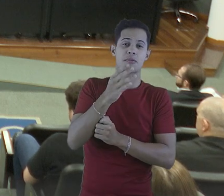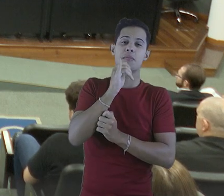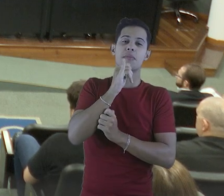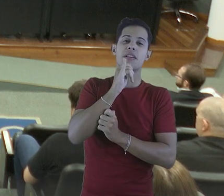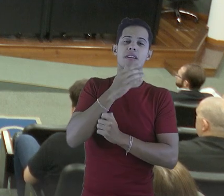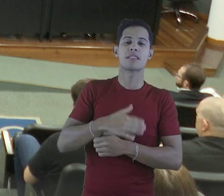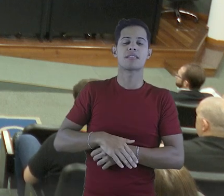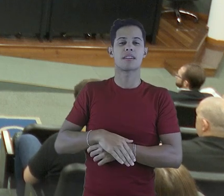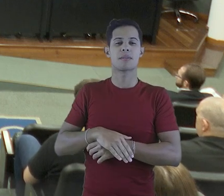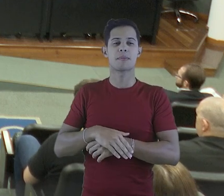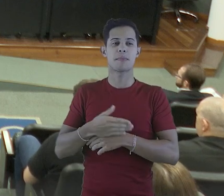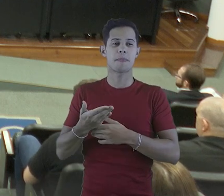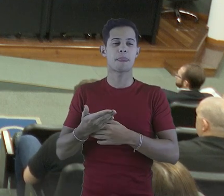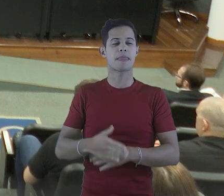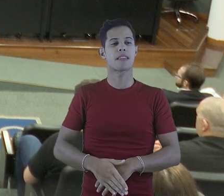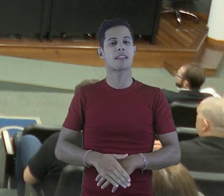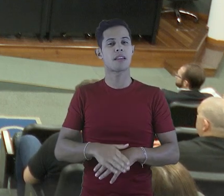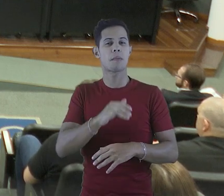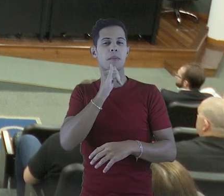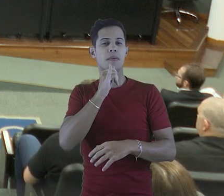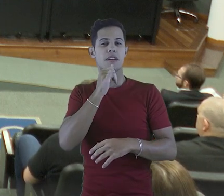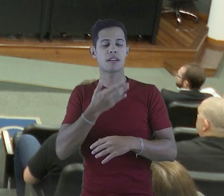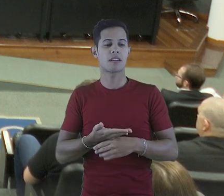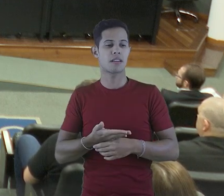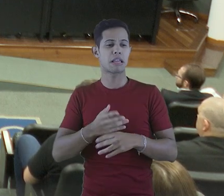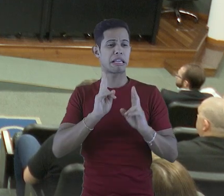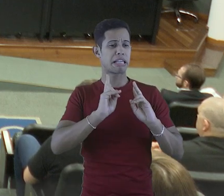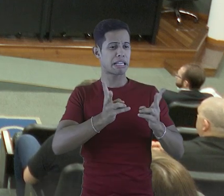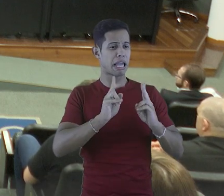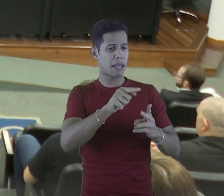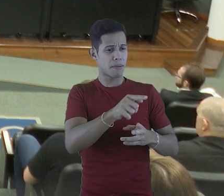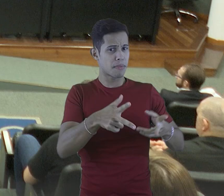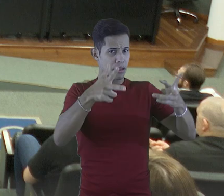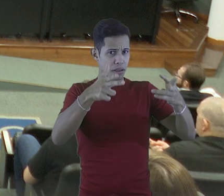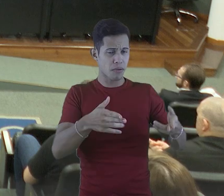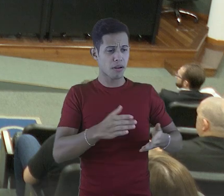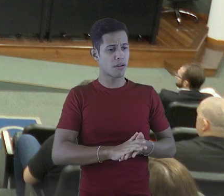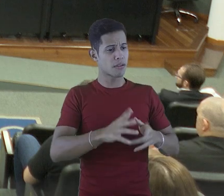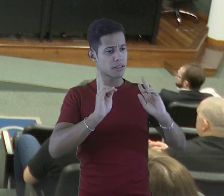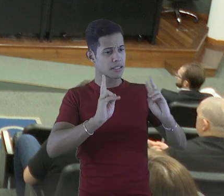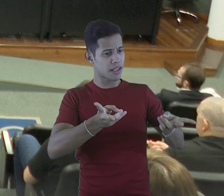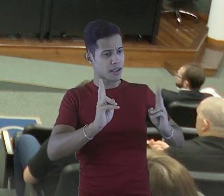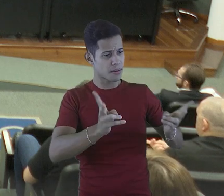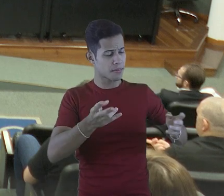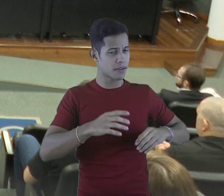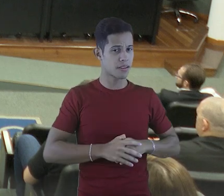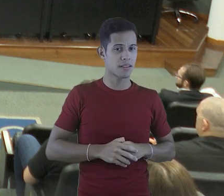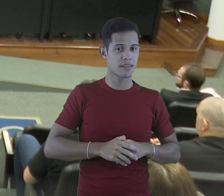é muito difícil esse negócio de ah mas para que mudar essa foi a primeira sempre foi feito assim